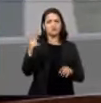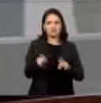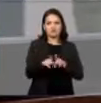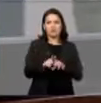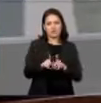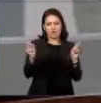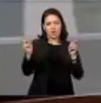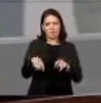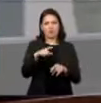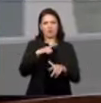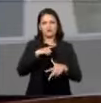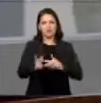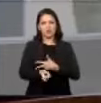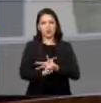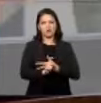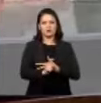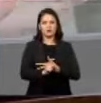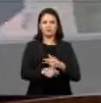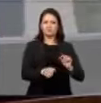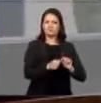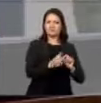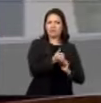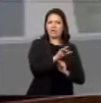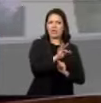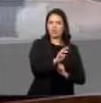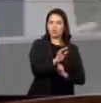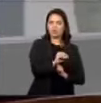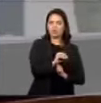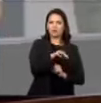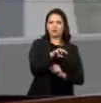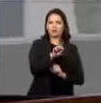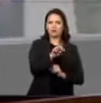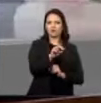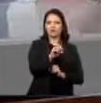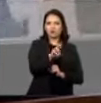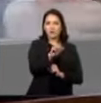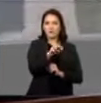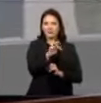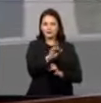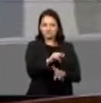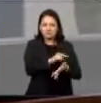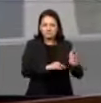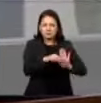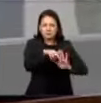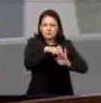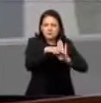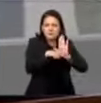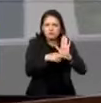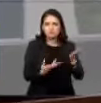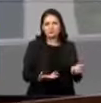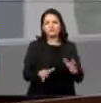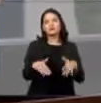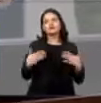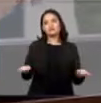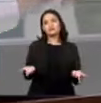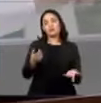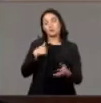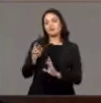tem para praticar atos normativos. Então, são essas as palavras de elogio e de expectativa e esperança da decisão do Supremo Tribunal